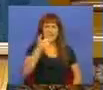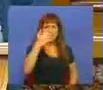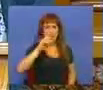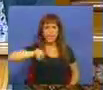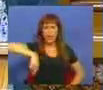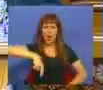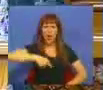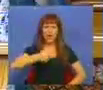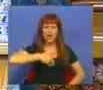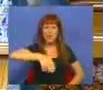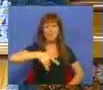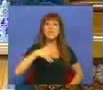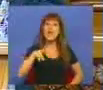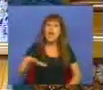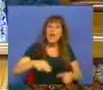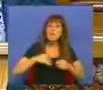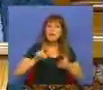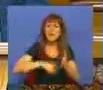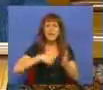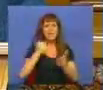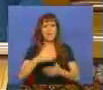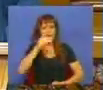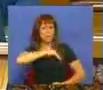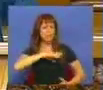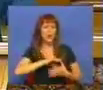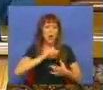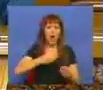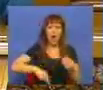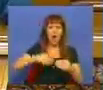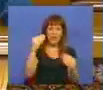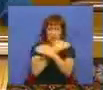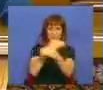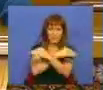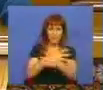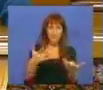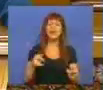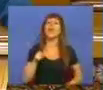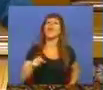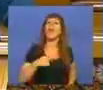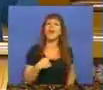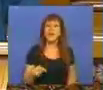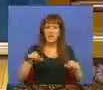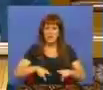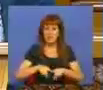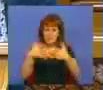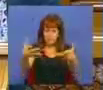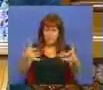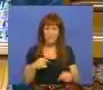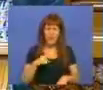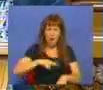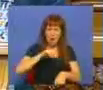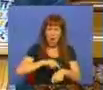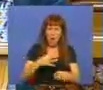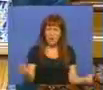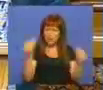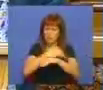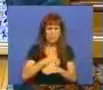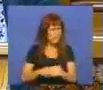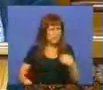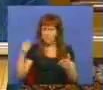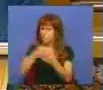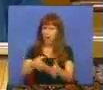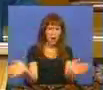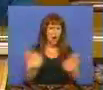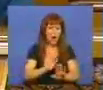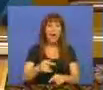horas semanais e admite o fim da remuneração de horas extra. É isso o banco de horas. Horas extra não